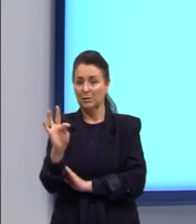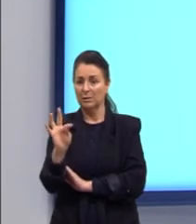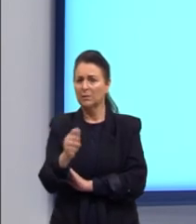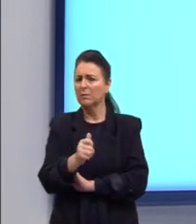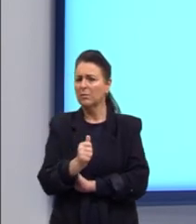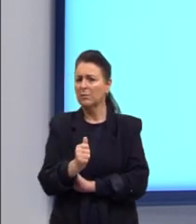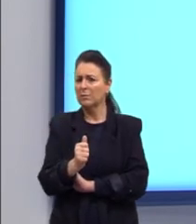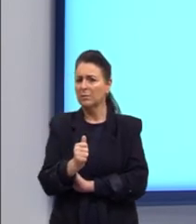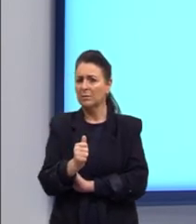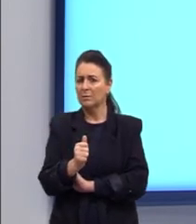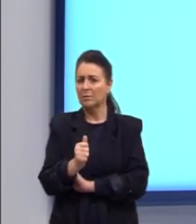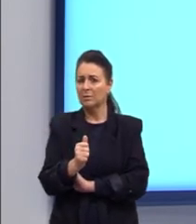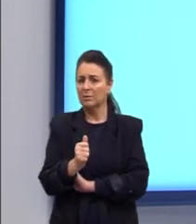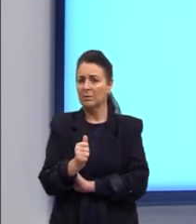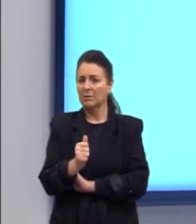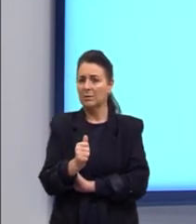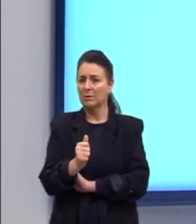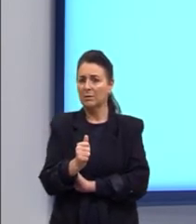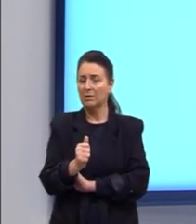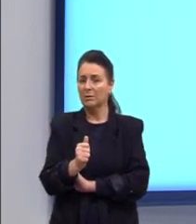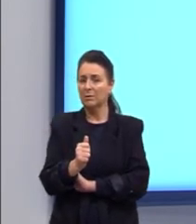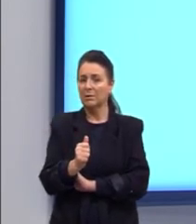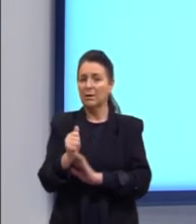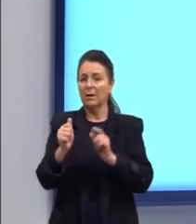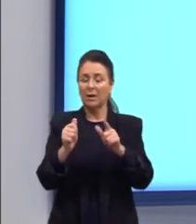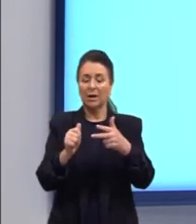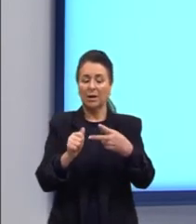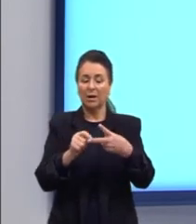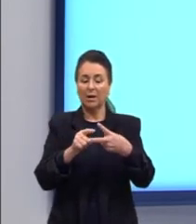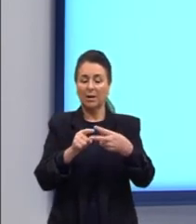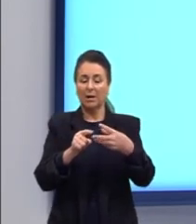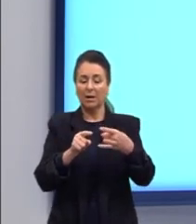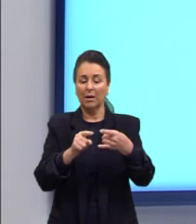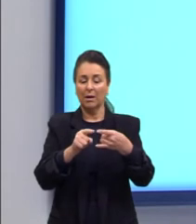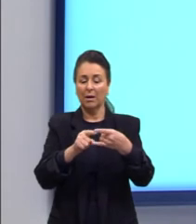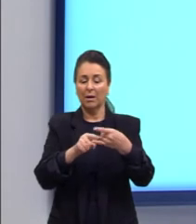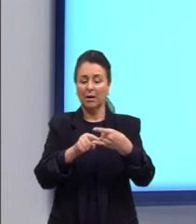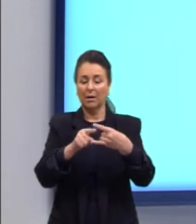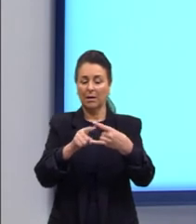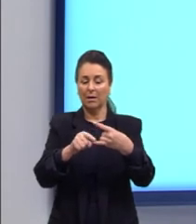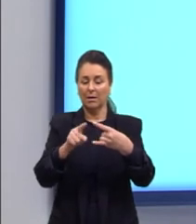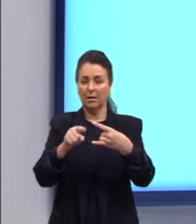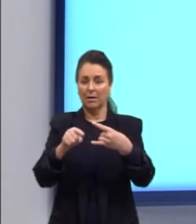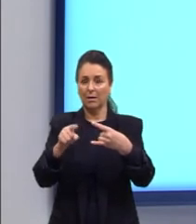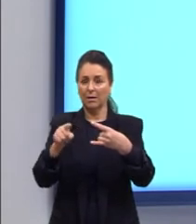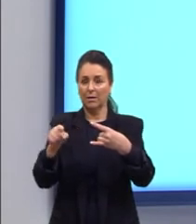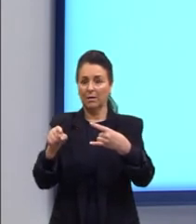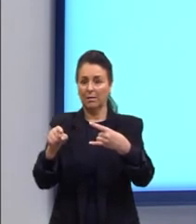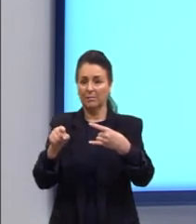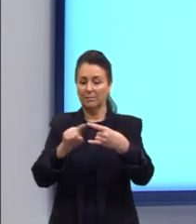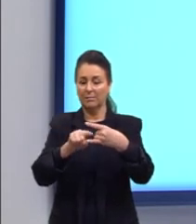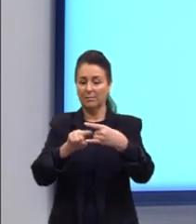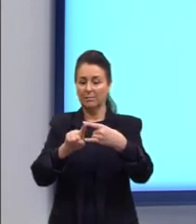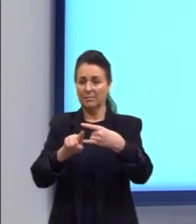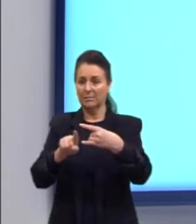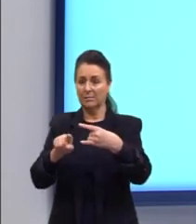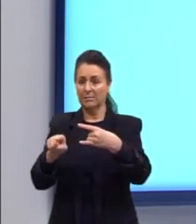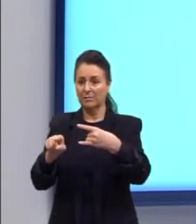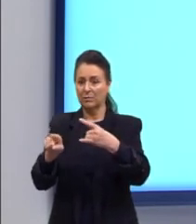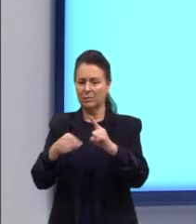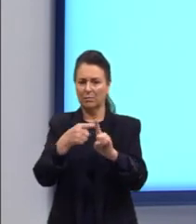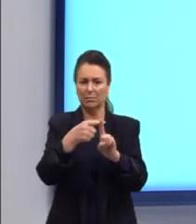a o a nós vimos que seria a amplitude né como é que eu vou definir se amplitude ela é mais três